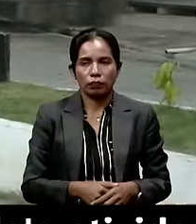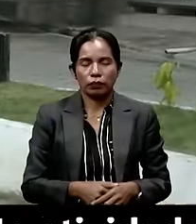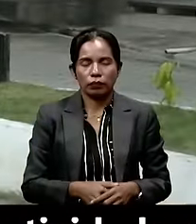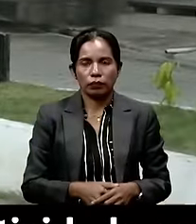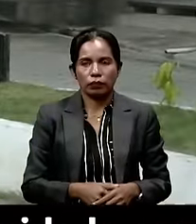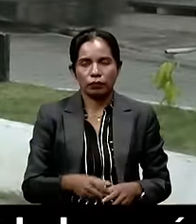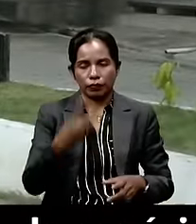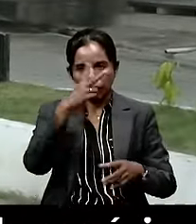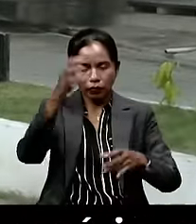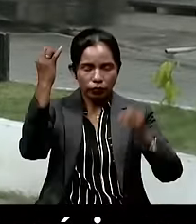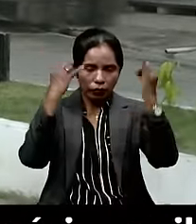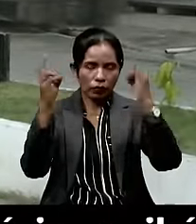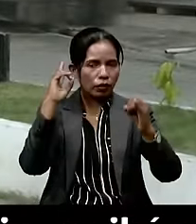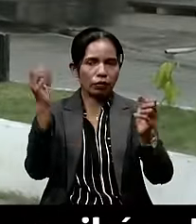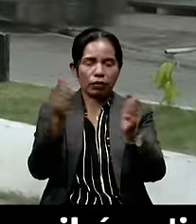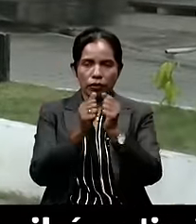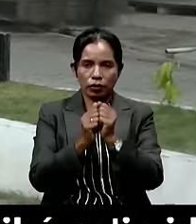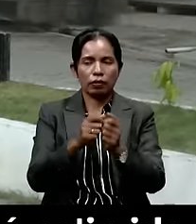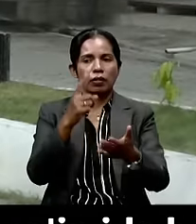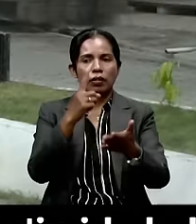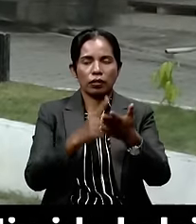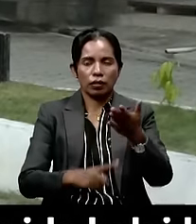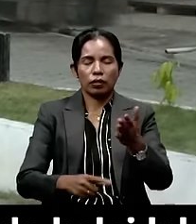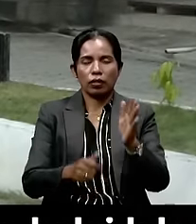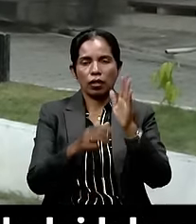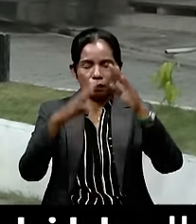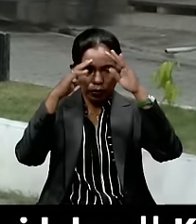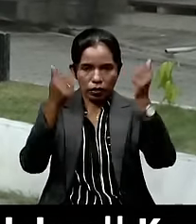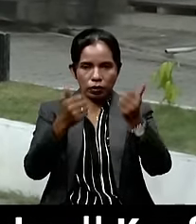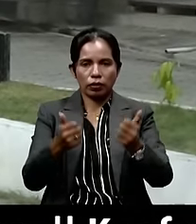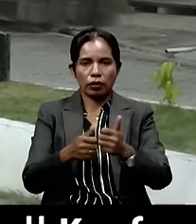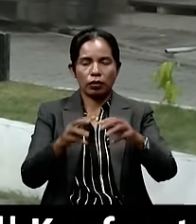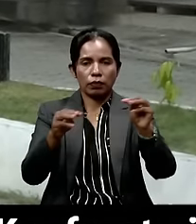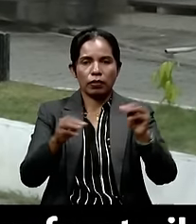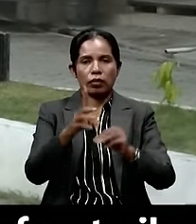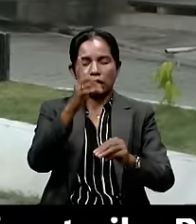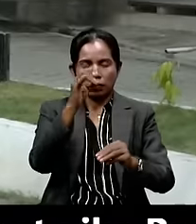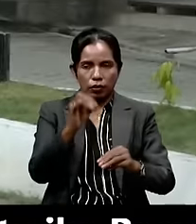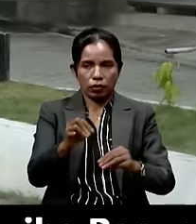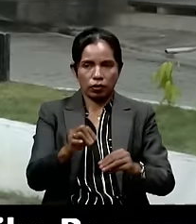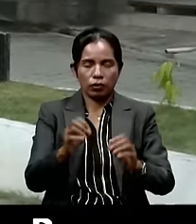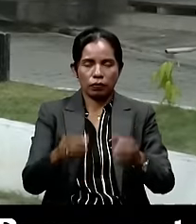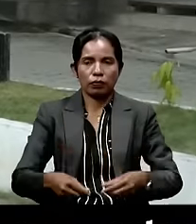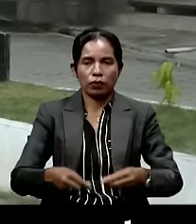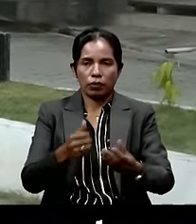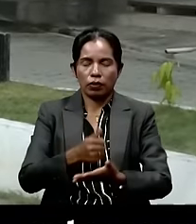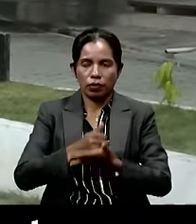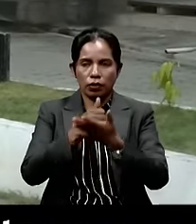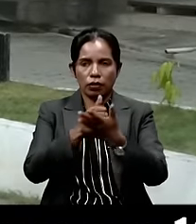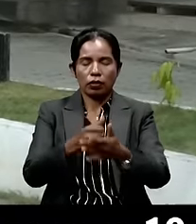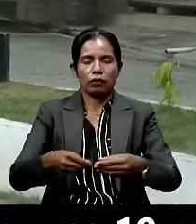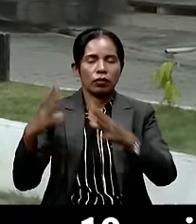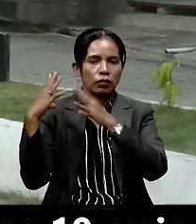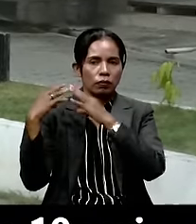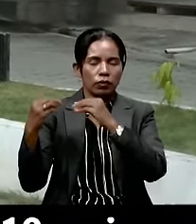Telespectadores, termai ita seron hamutuk saida maka presidente autoridade municipio dili hodi bela fotulung. Nomos foi esperança